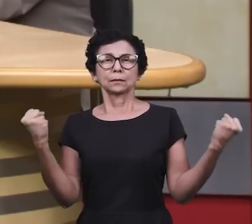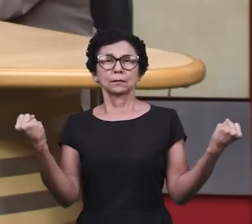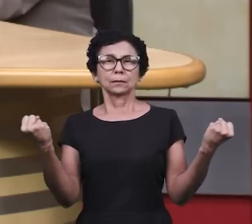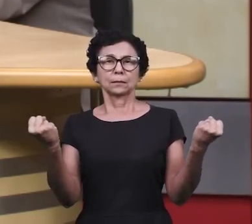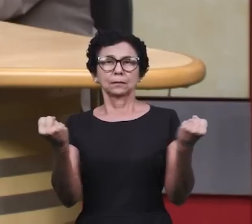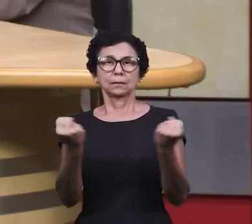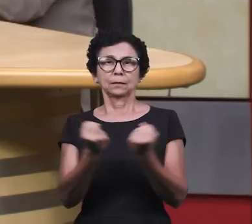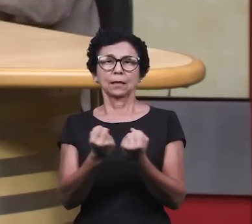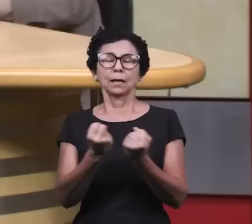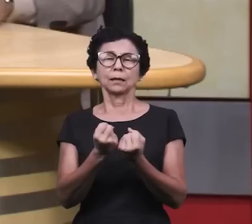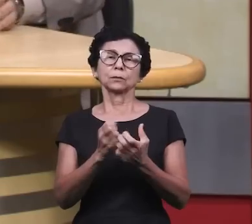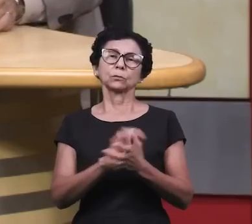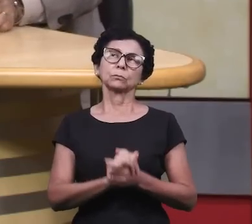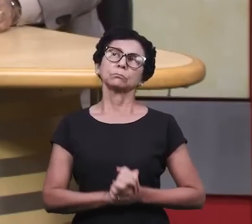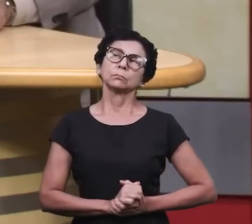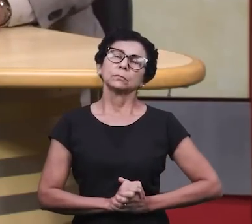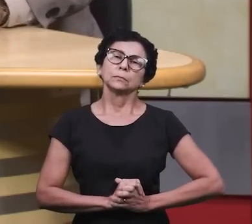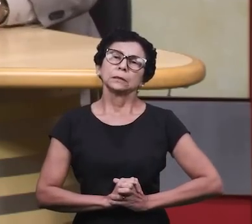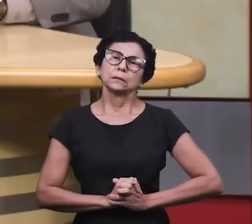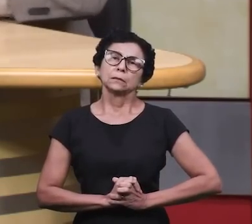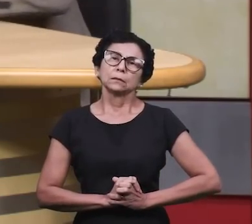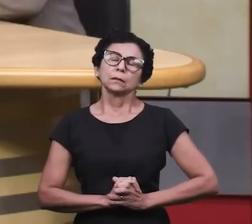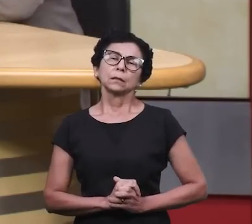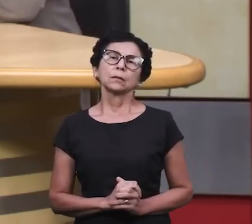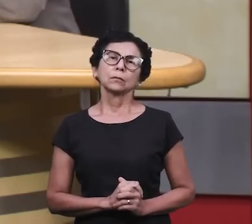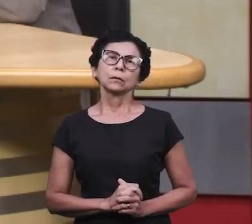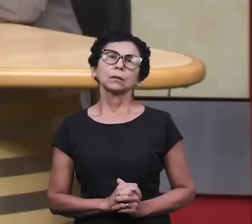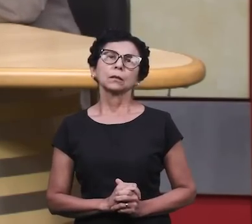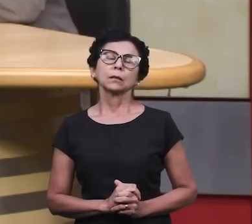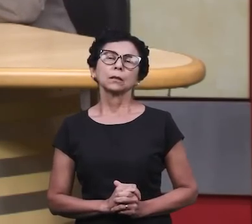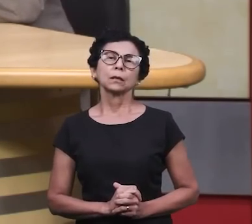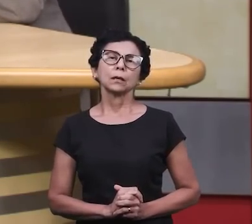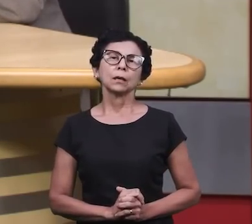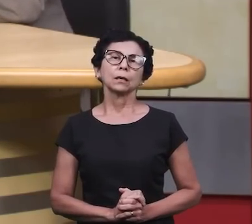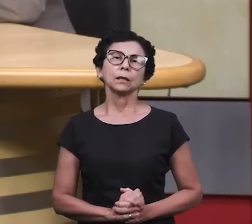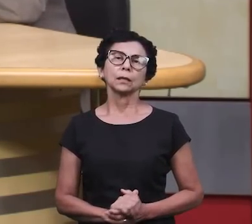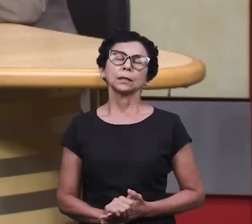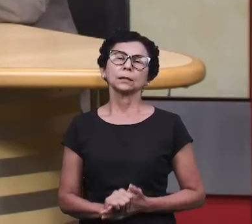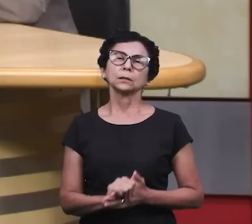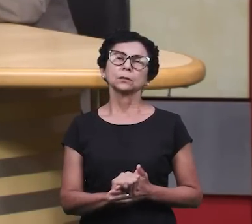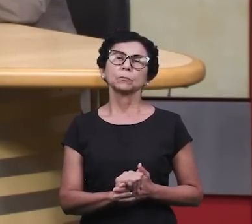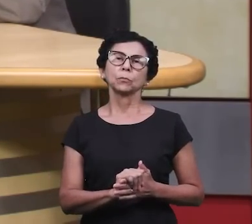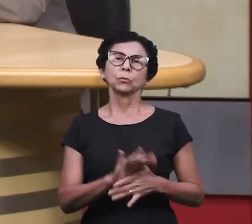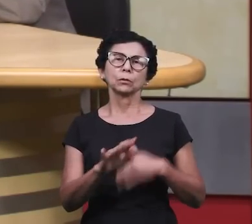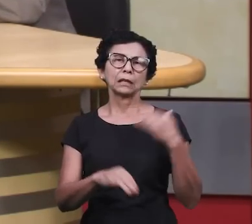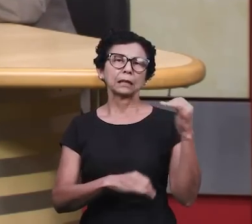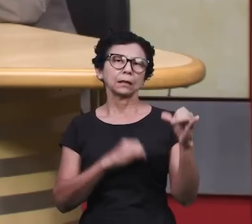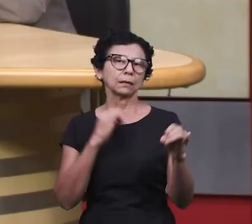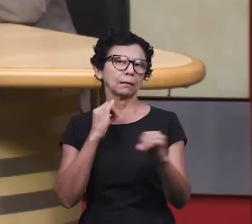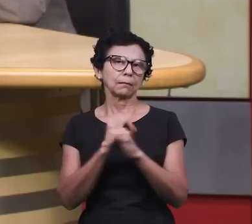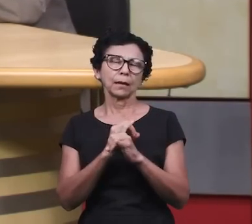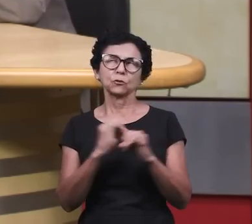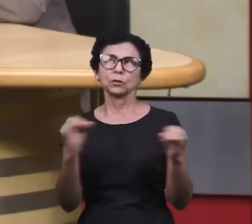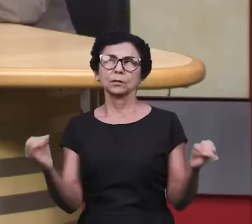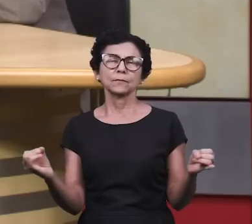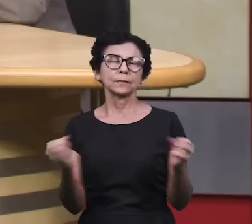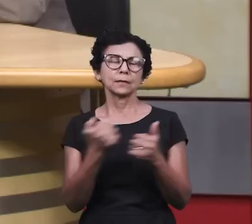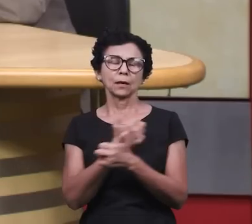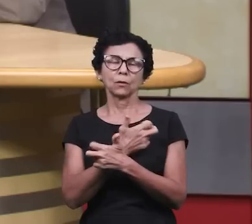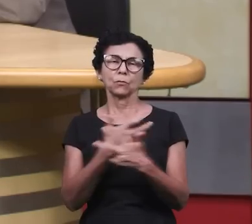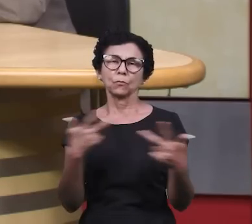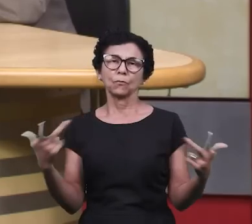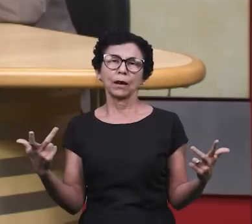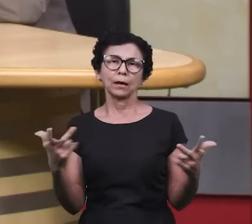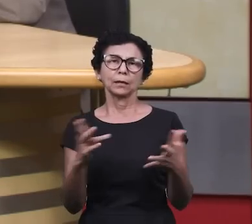uma conferência entre eles lá com os pastores ligados a eles da Europa. Então tinha pastor lá da Inglaterra, tinha